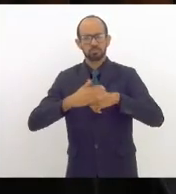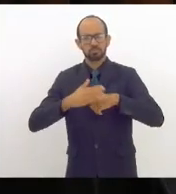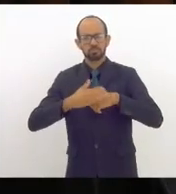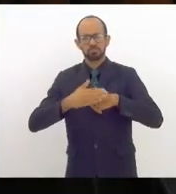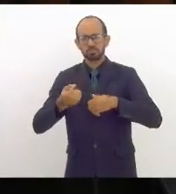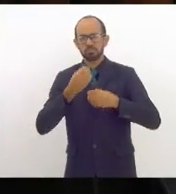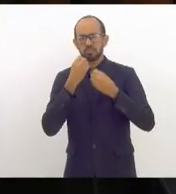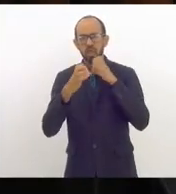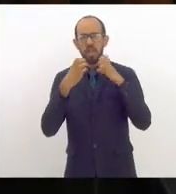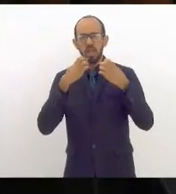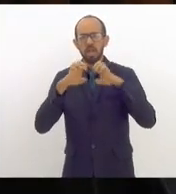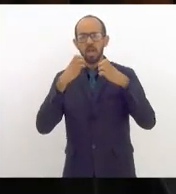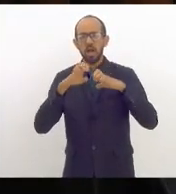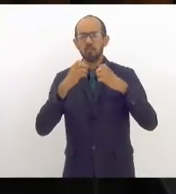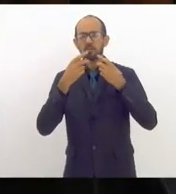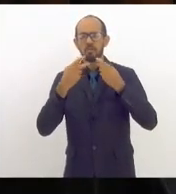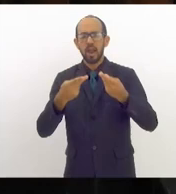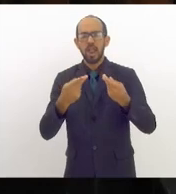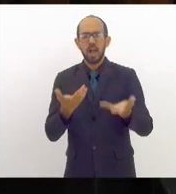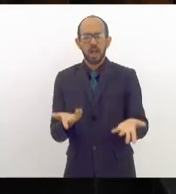como bem entendermos